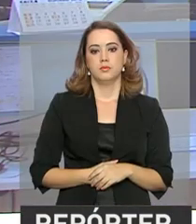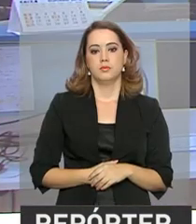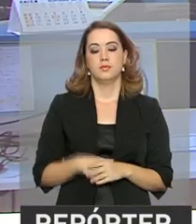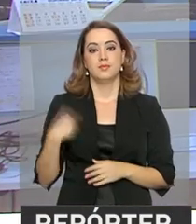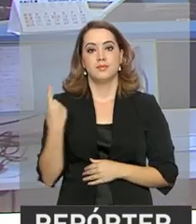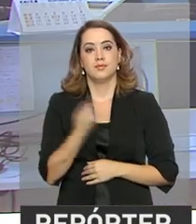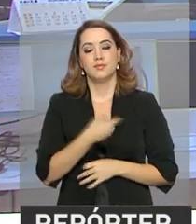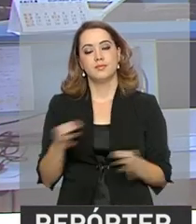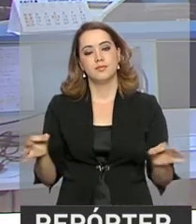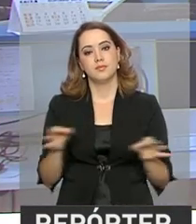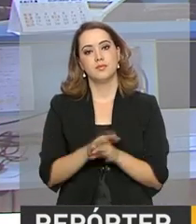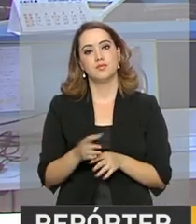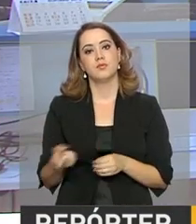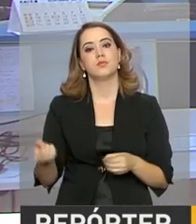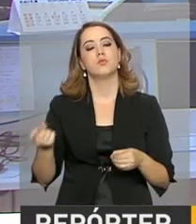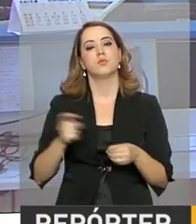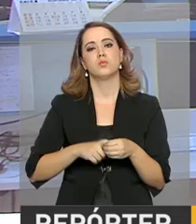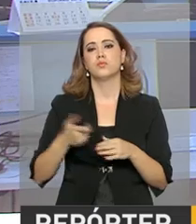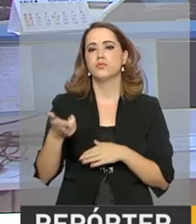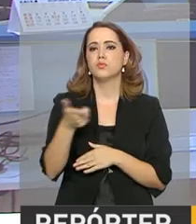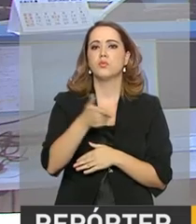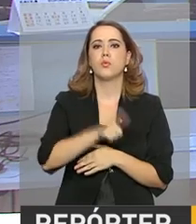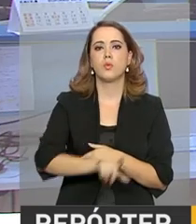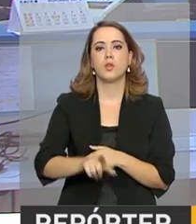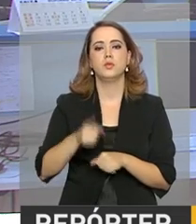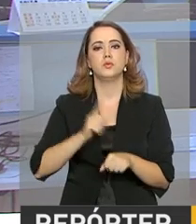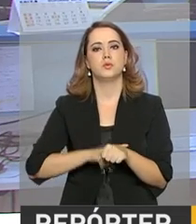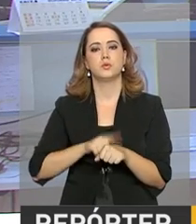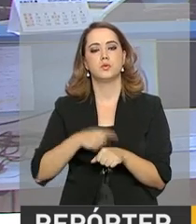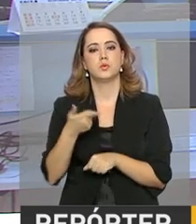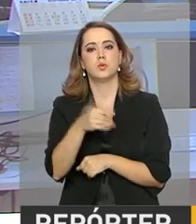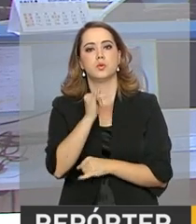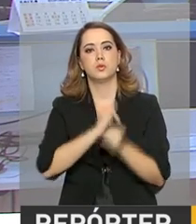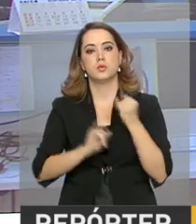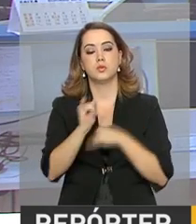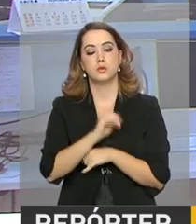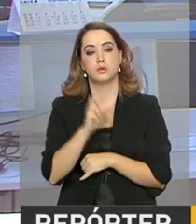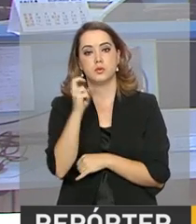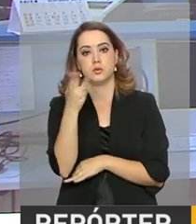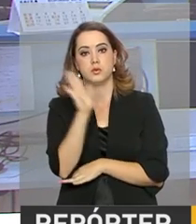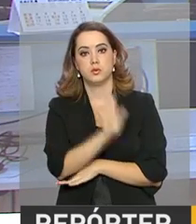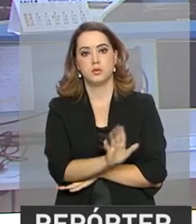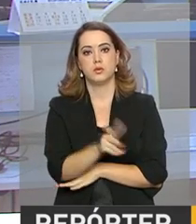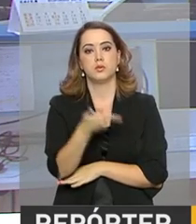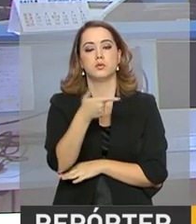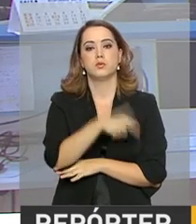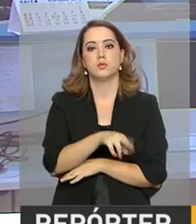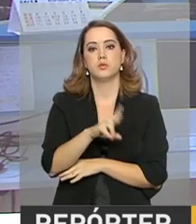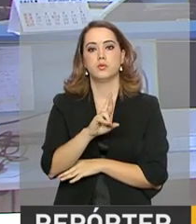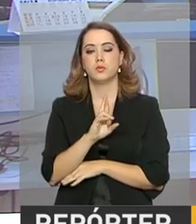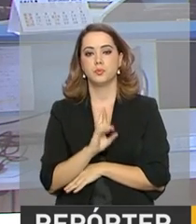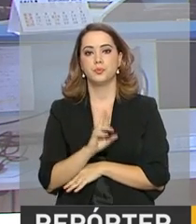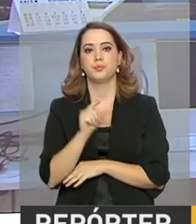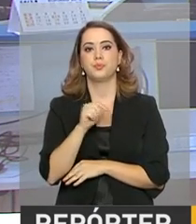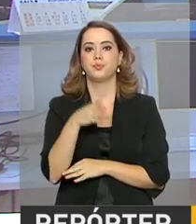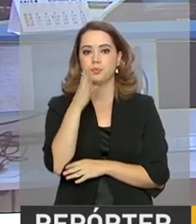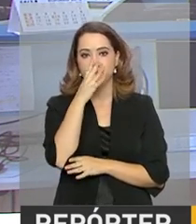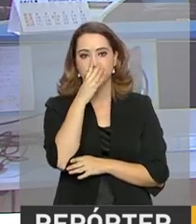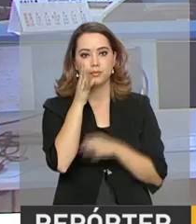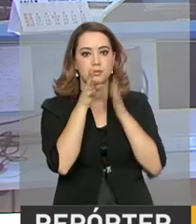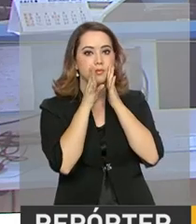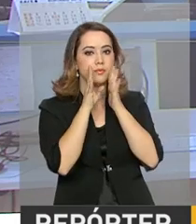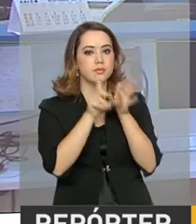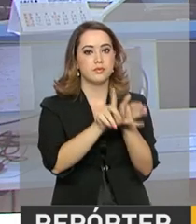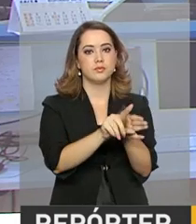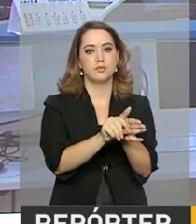E nós ficamos por aqui. Voltamos a qualquer momento com outras informações ou às 5 da tarde na próxima edição do Repórter NBR. Acompanhe também